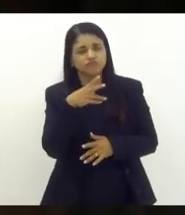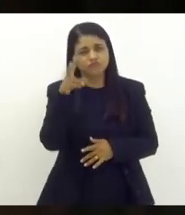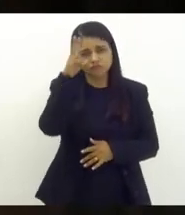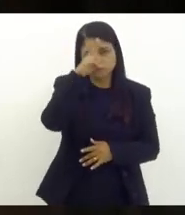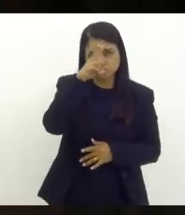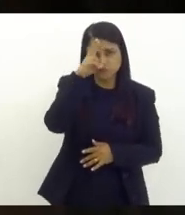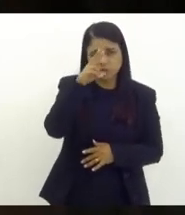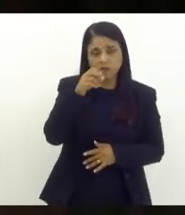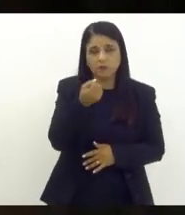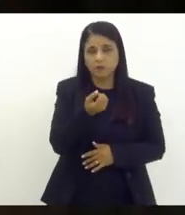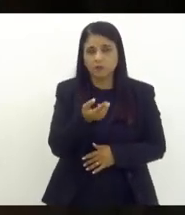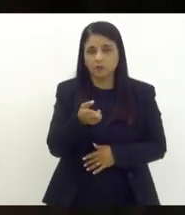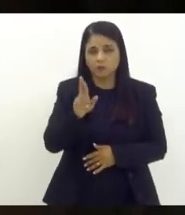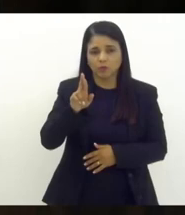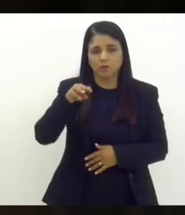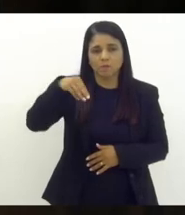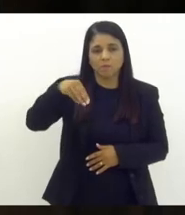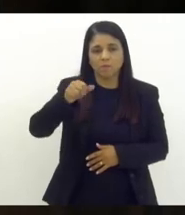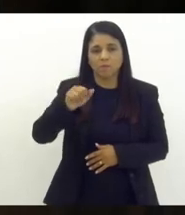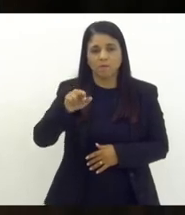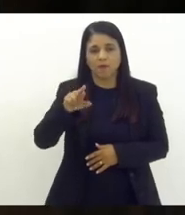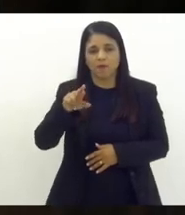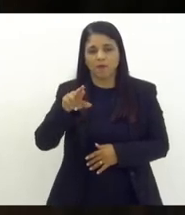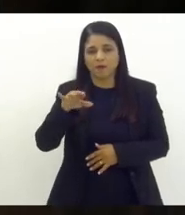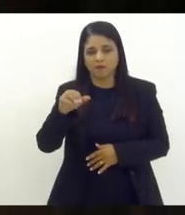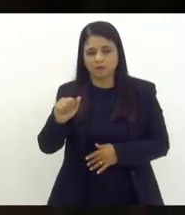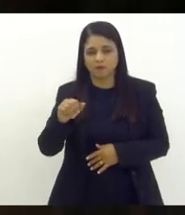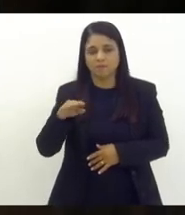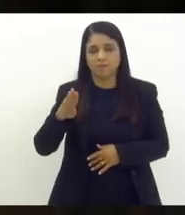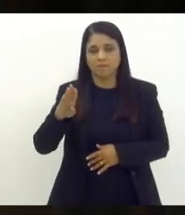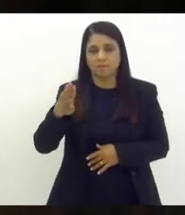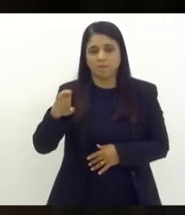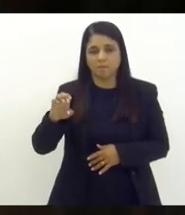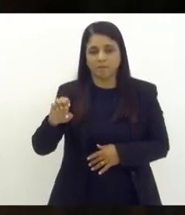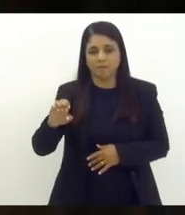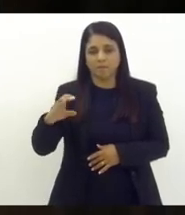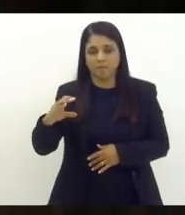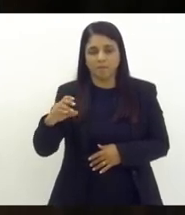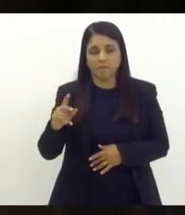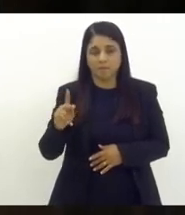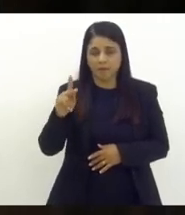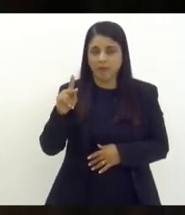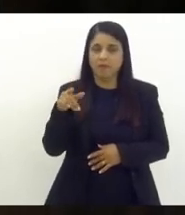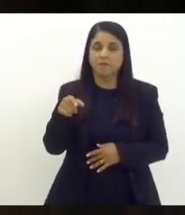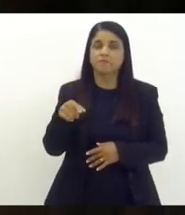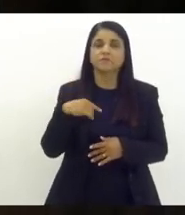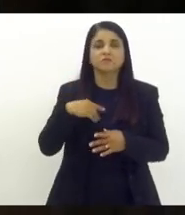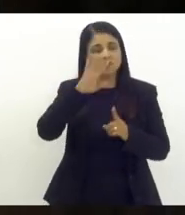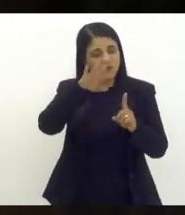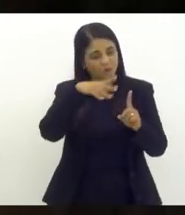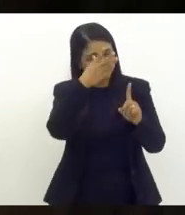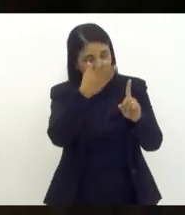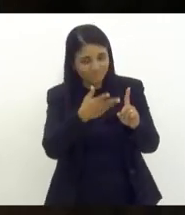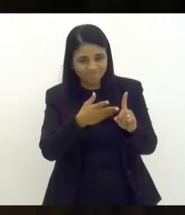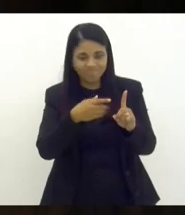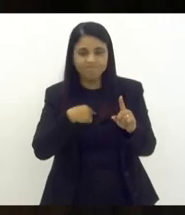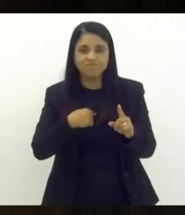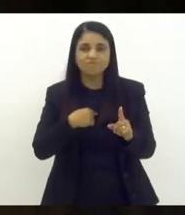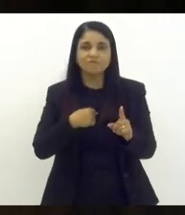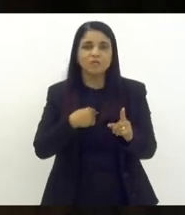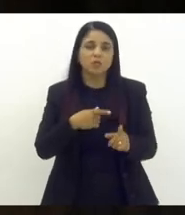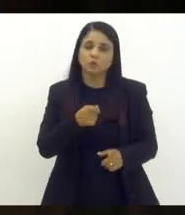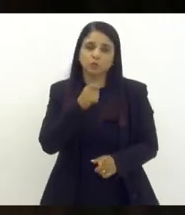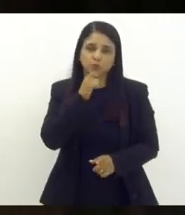da D mácia de pronto nós nos colocamos a homenageá-la ao saber que ela não possuí essa homenagem